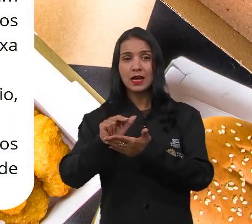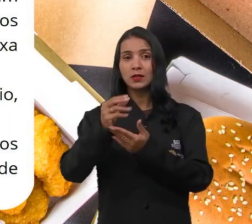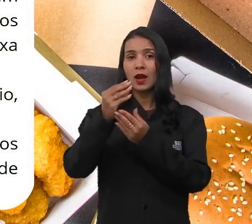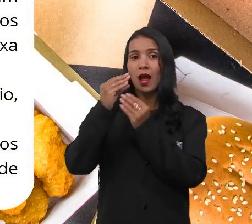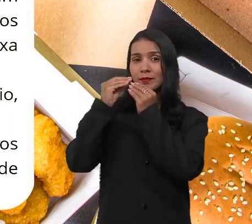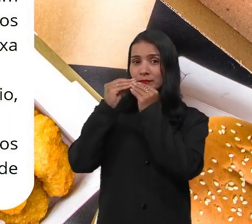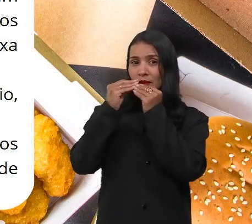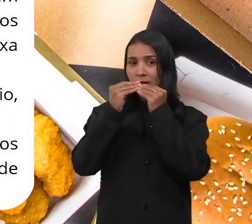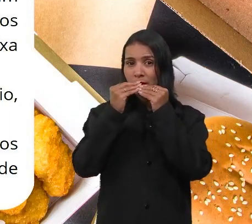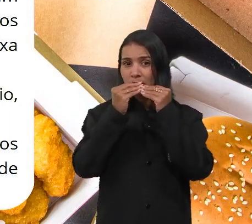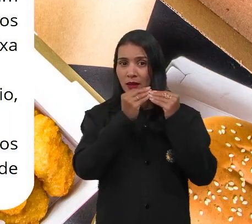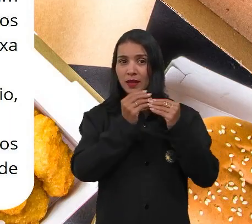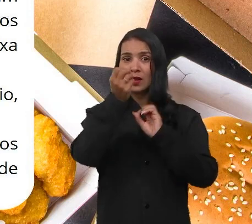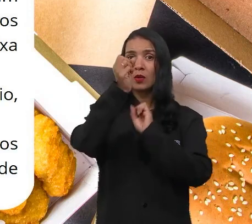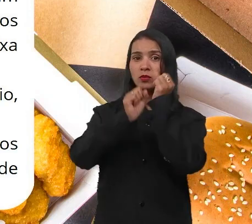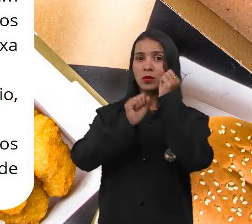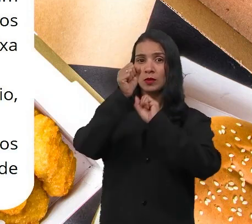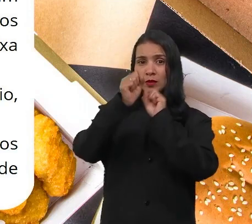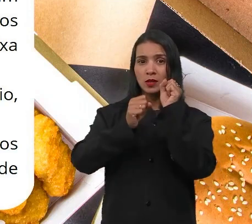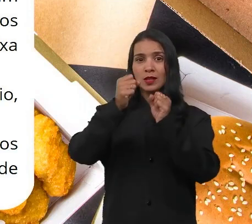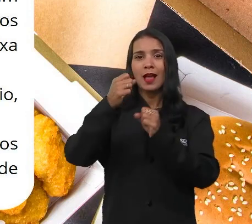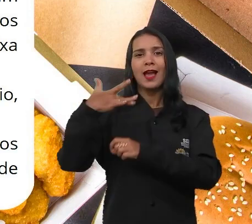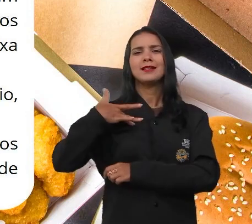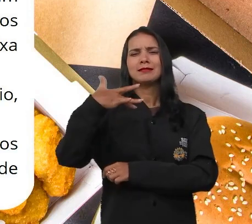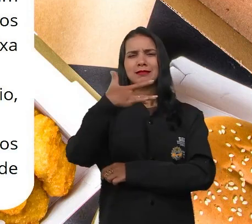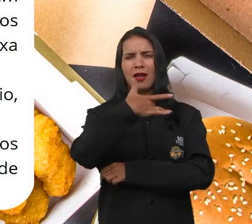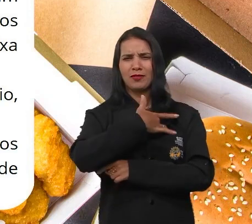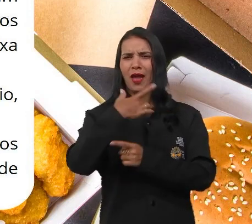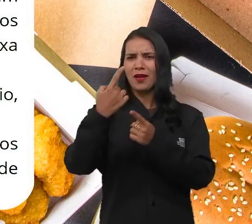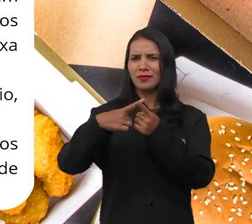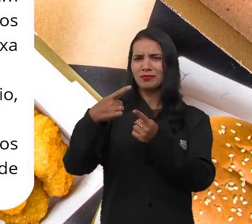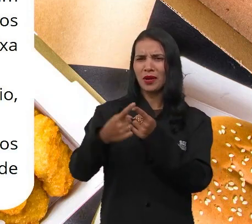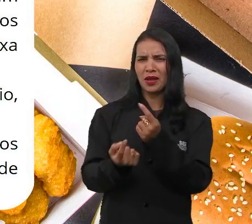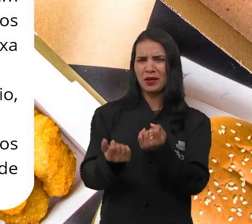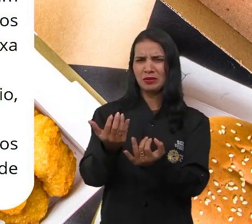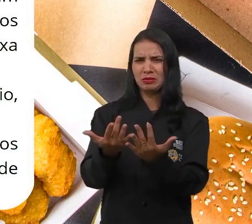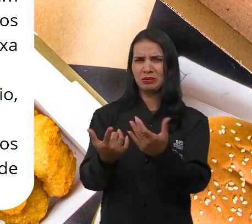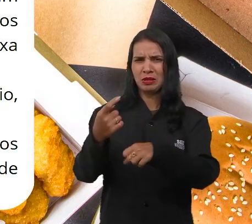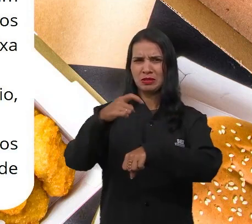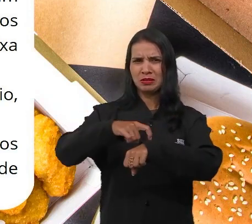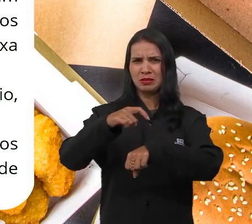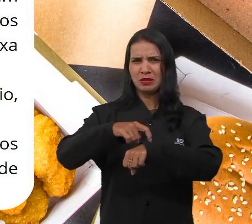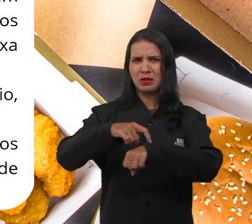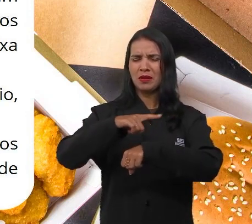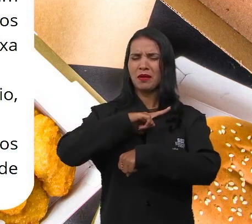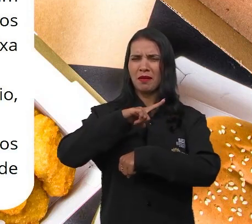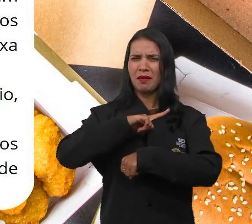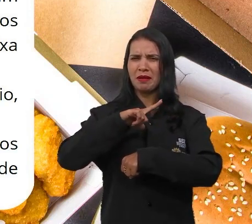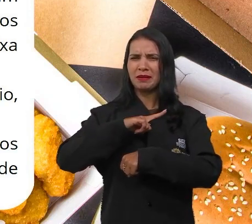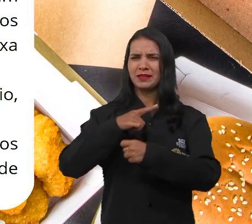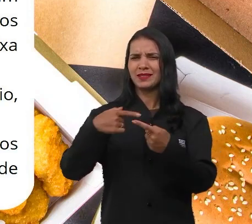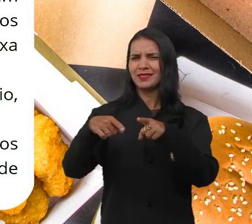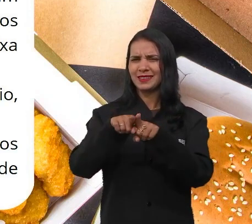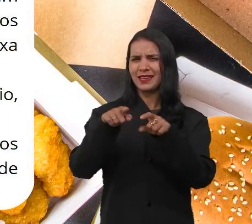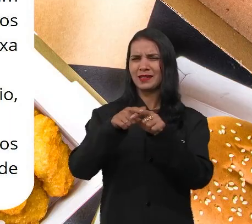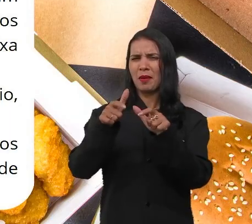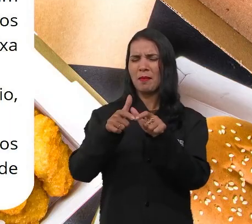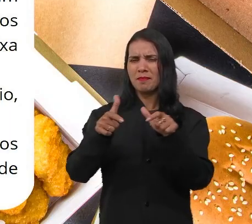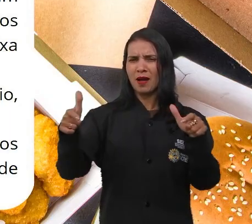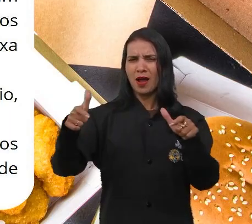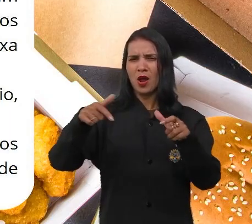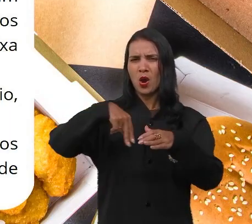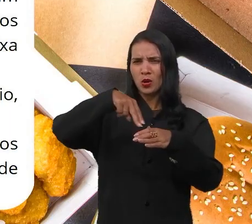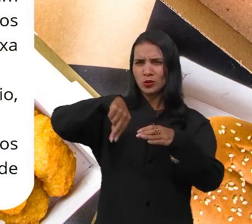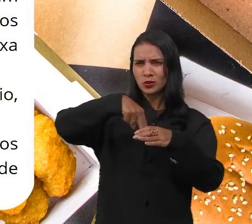formam compostos tóxicos durante a sua fritura e possuem alta densidade nutricional. É o completamente